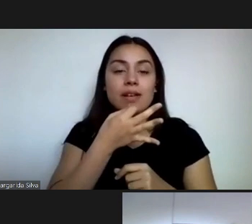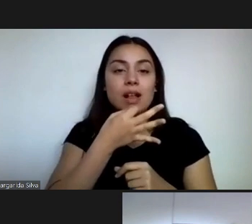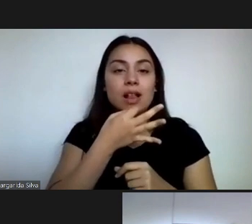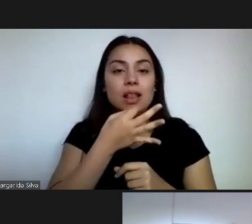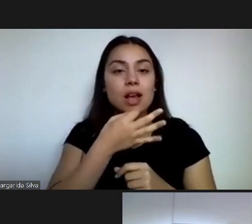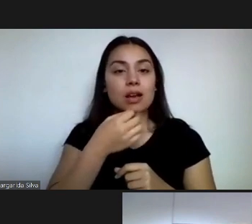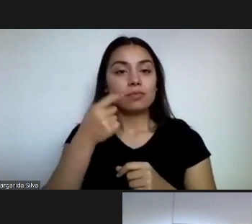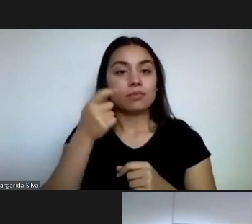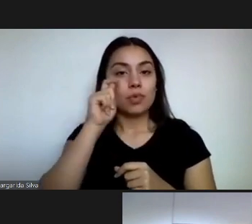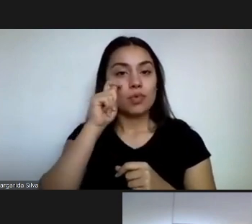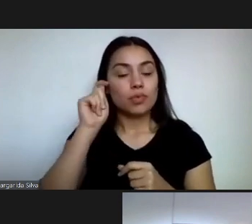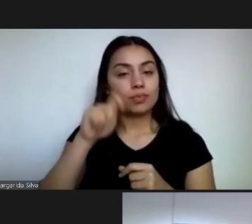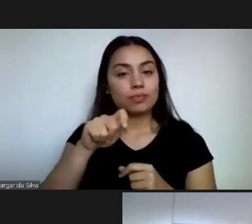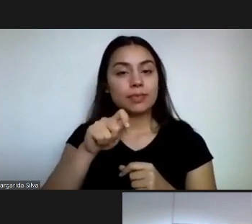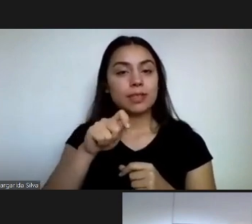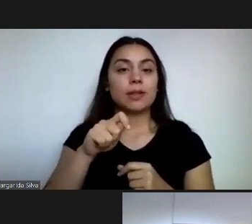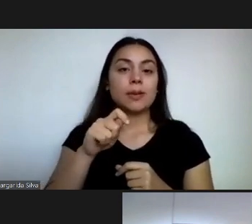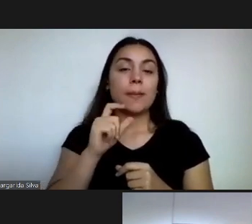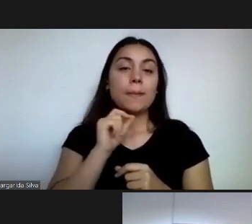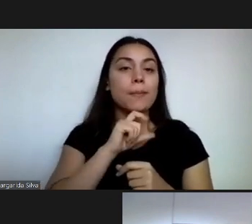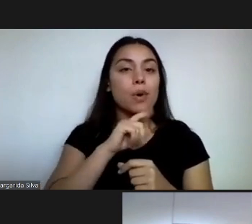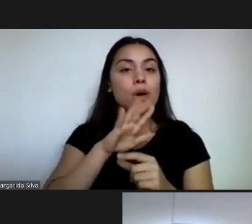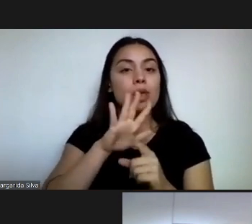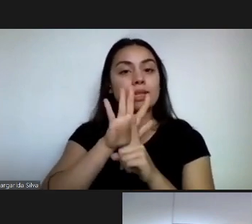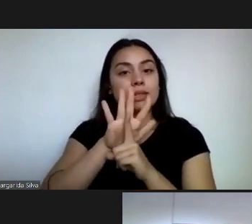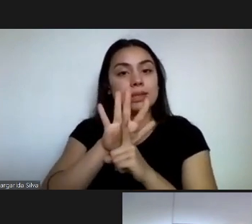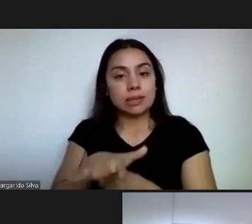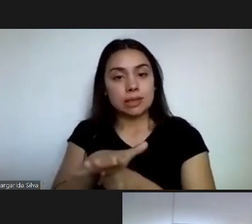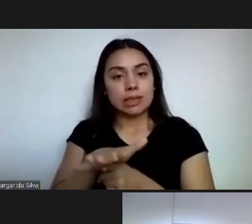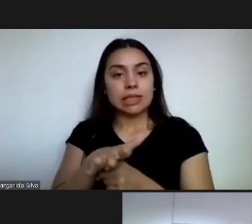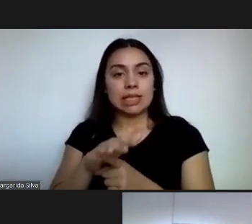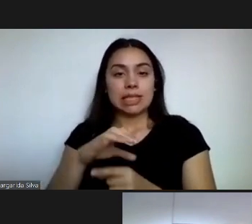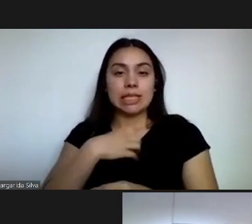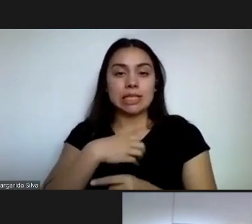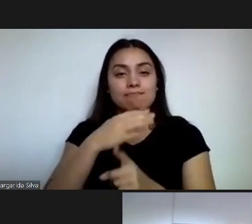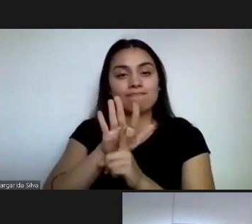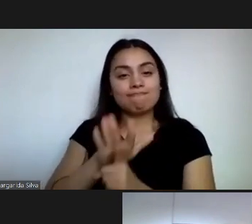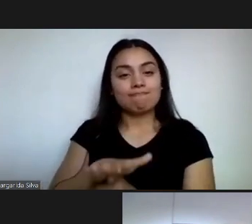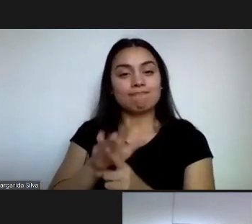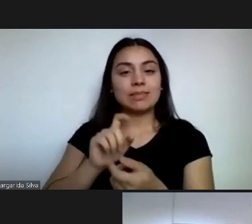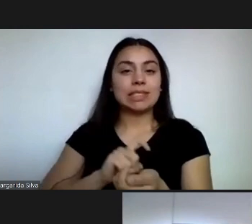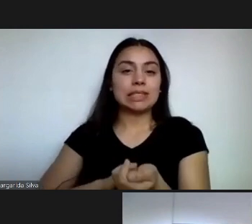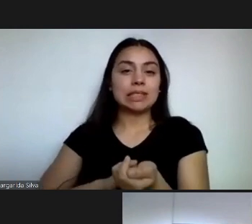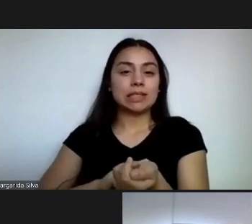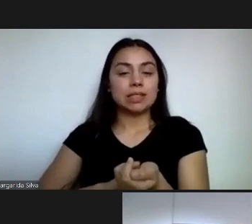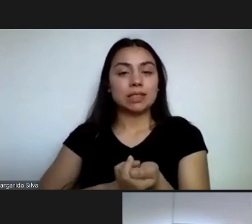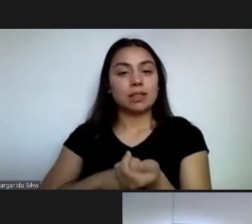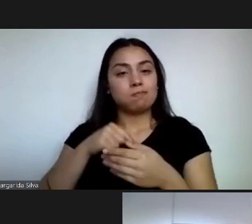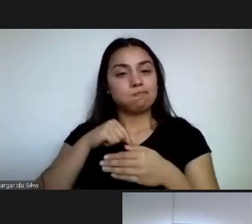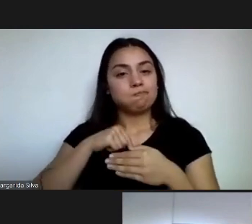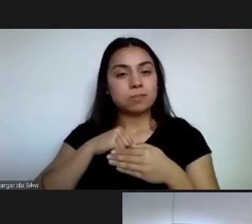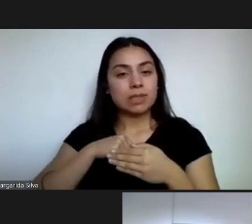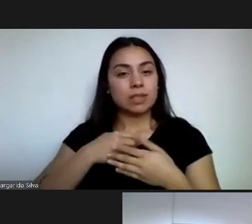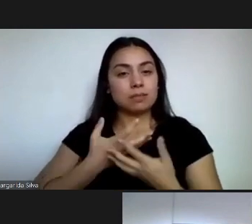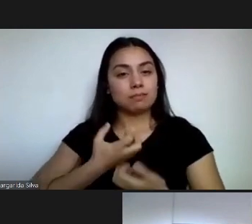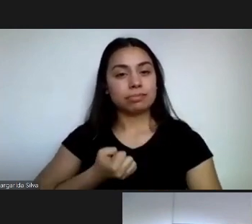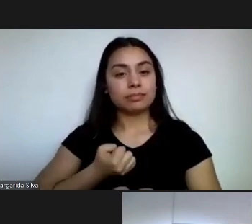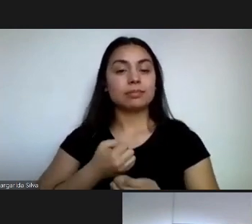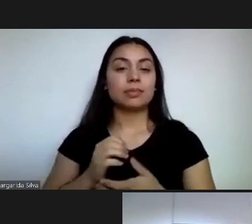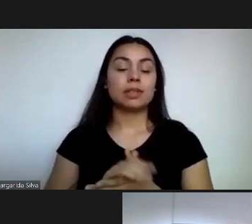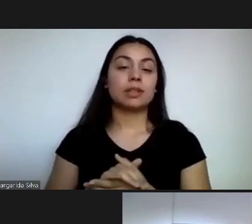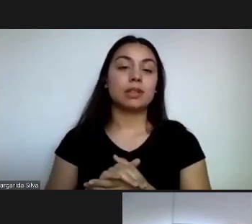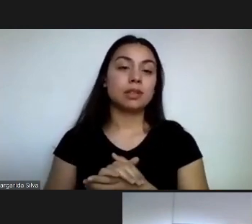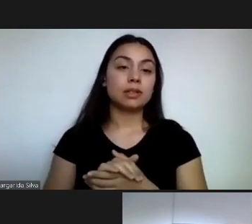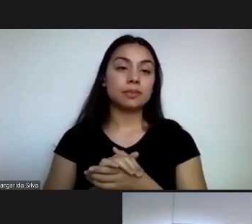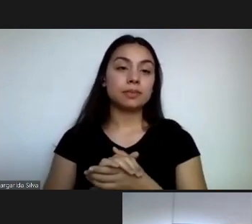ser uma luta social e política com resultados extremamente violentos, independentemente da